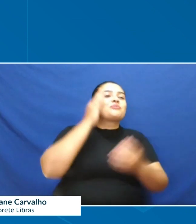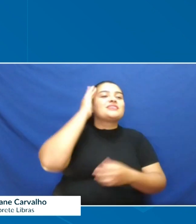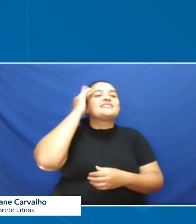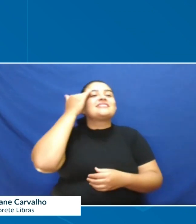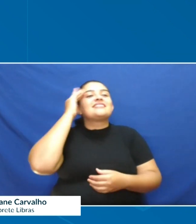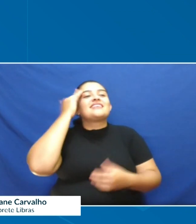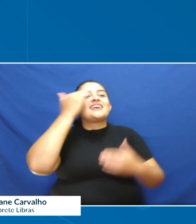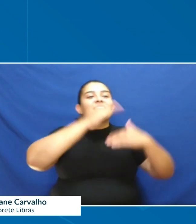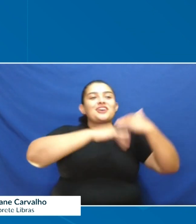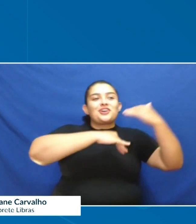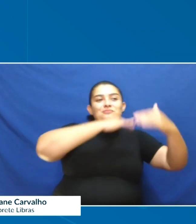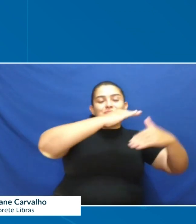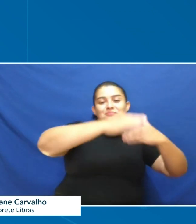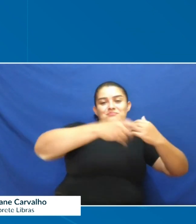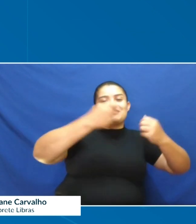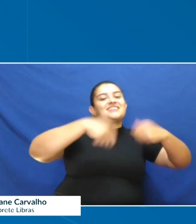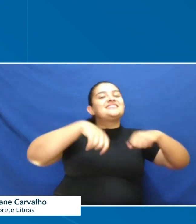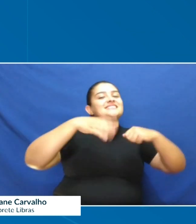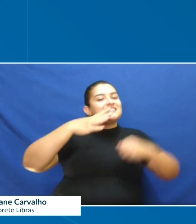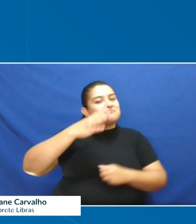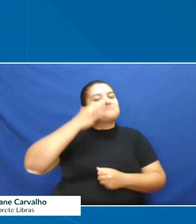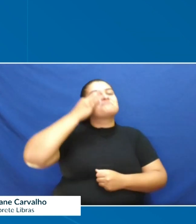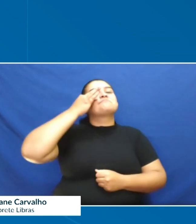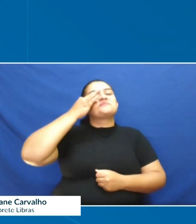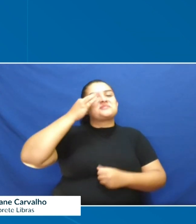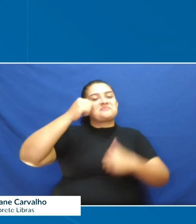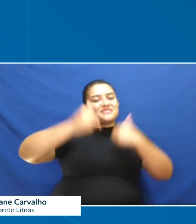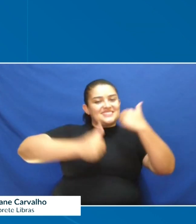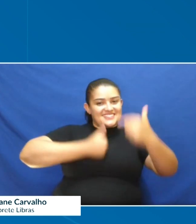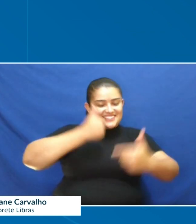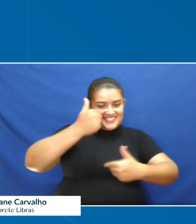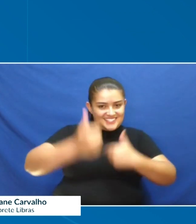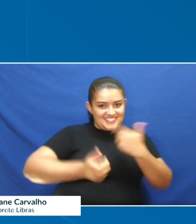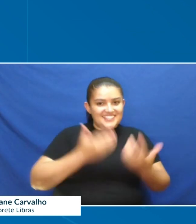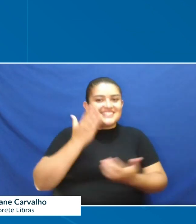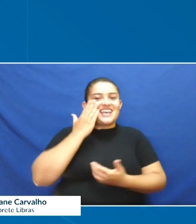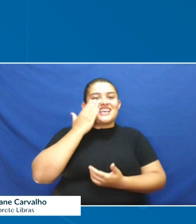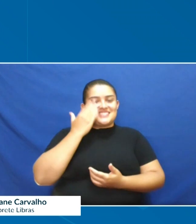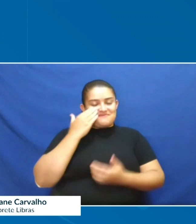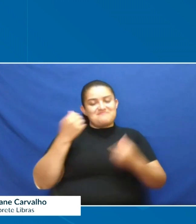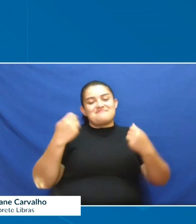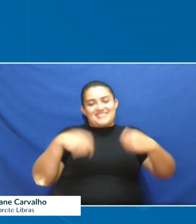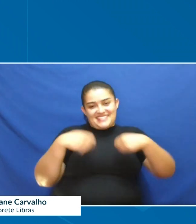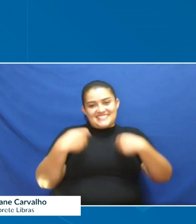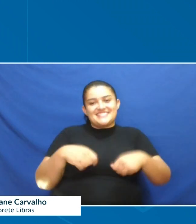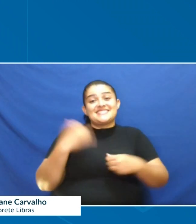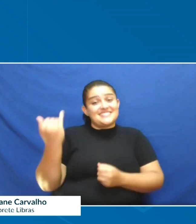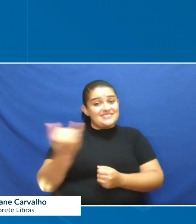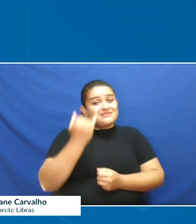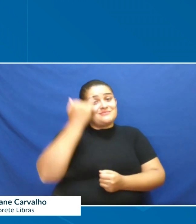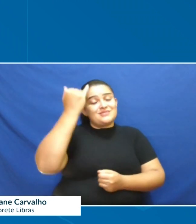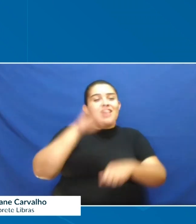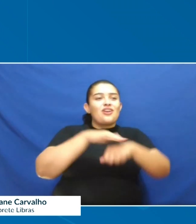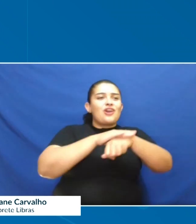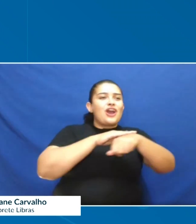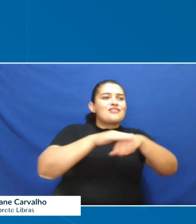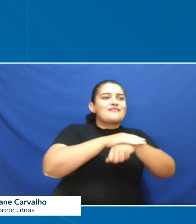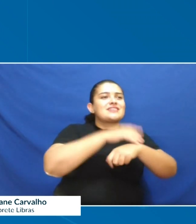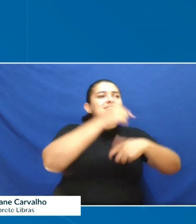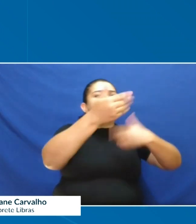Você presencialmente lá, para conseguir analisar onde vai reduzir custo, você tem que estar no ambiente de trabalho, conversar com os trabalhadores,